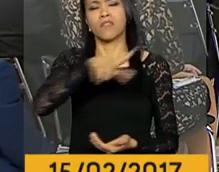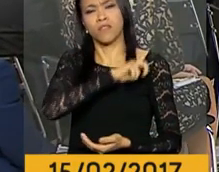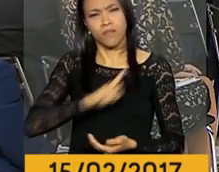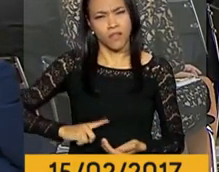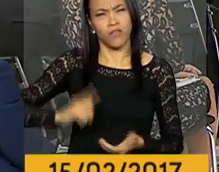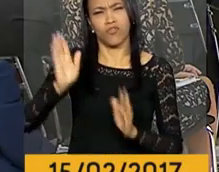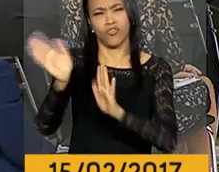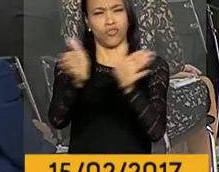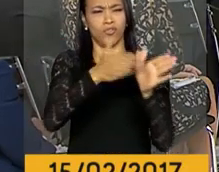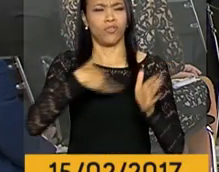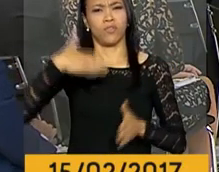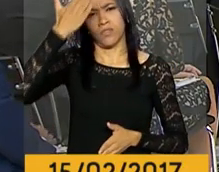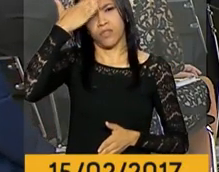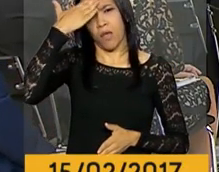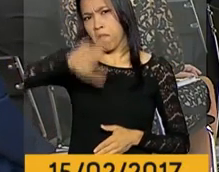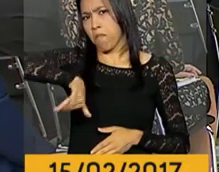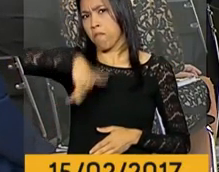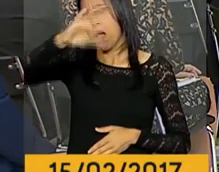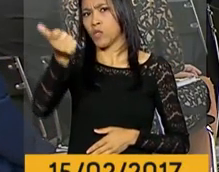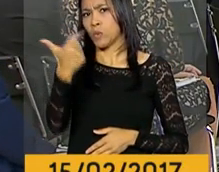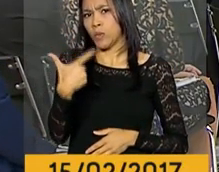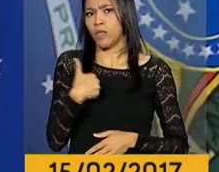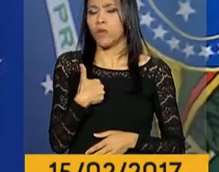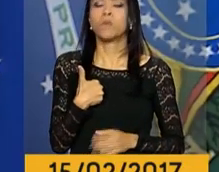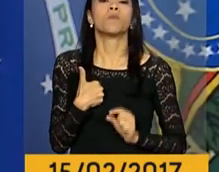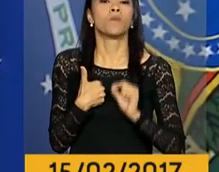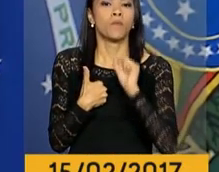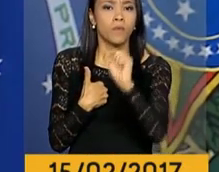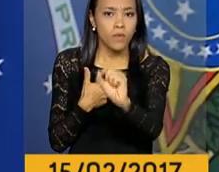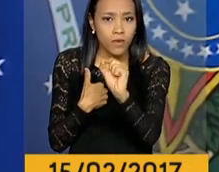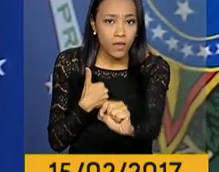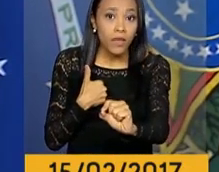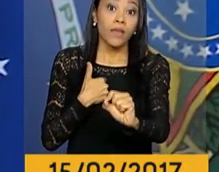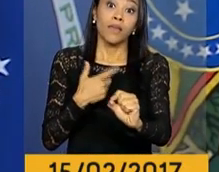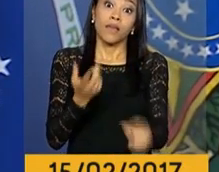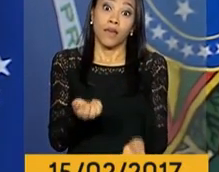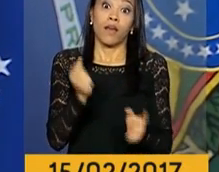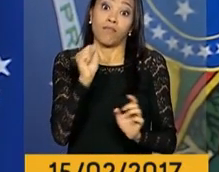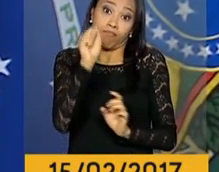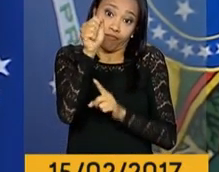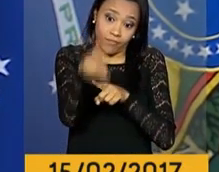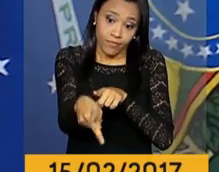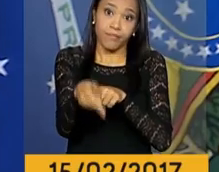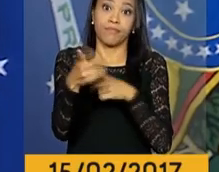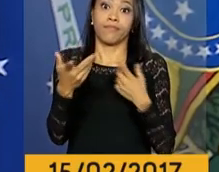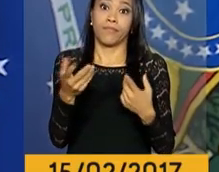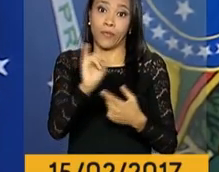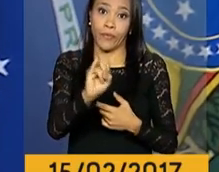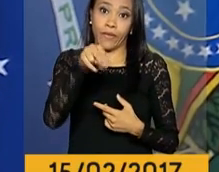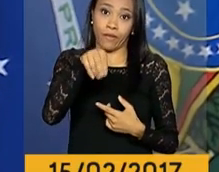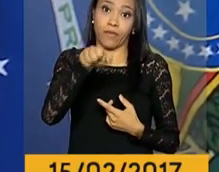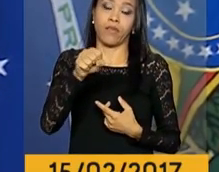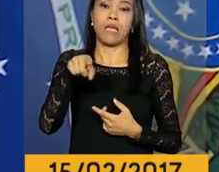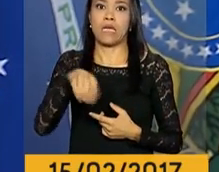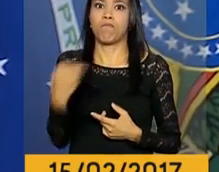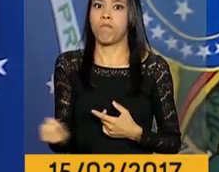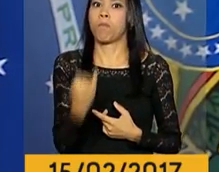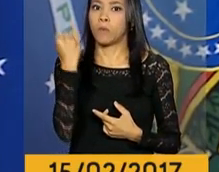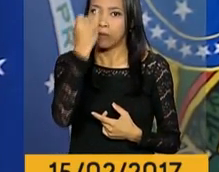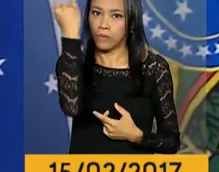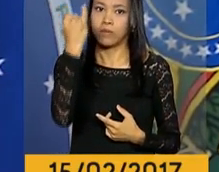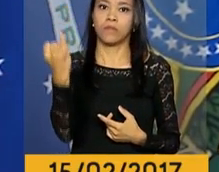sabem disso com muito, talvez mais do que eu, o quanto a questão da previdência social é importante de um lado,